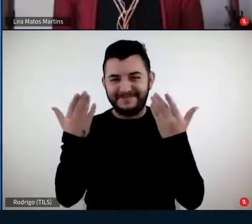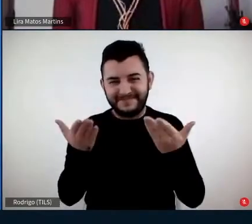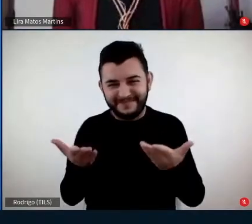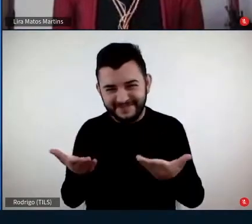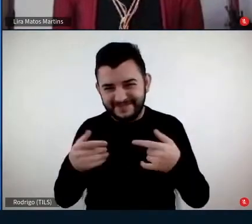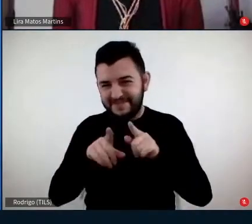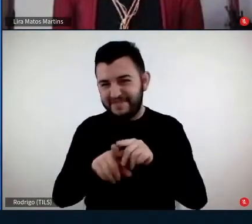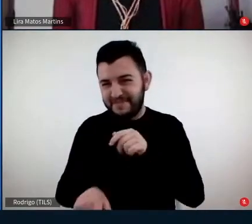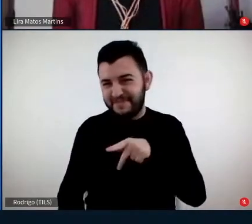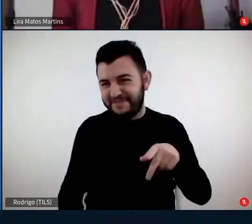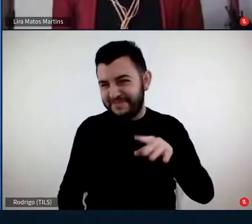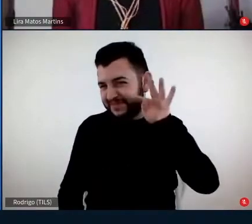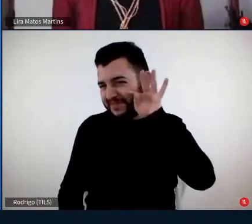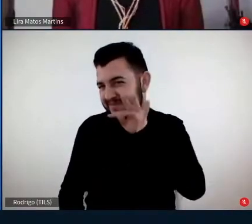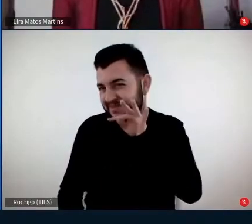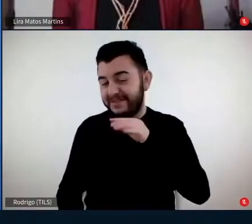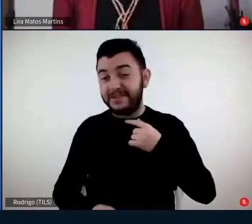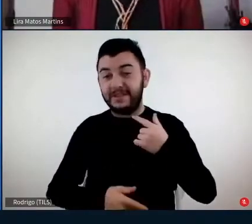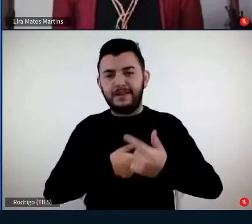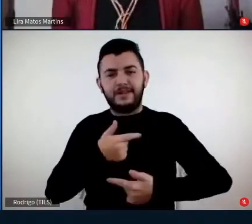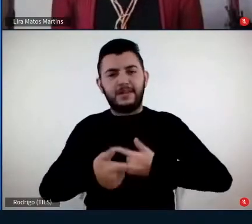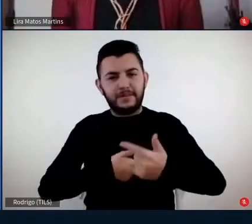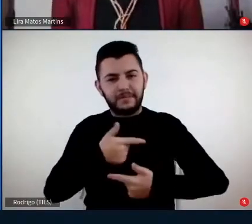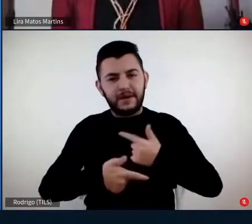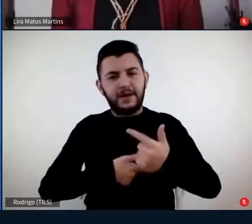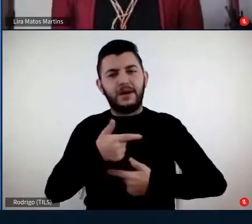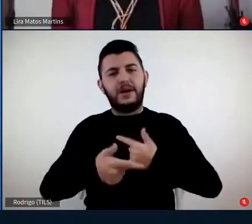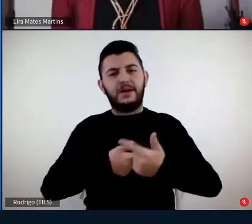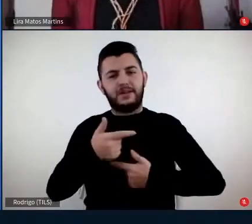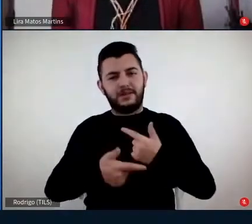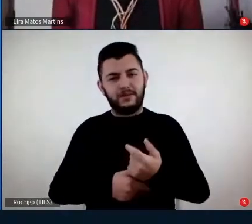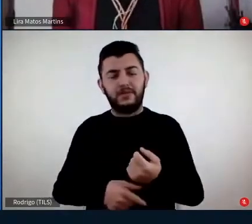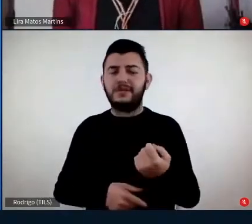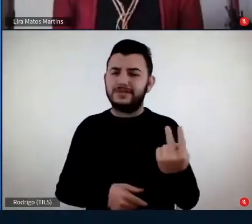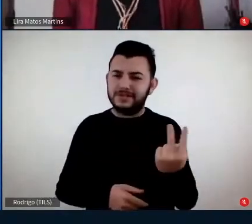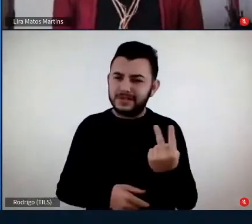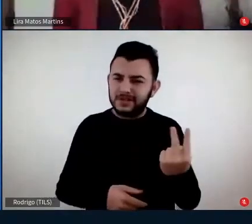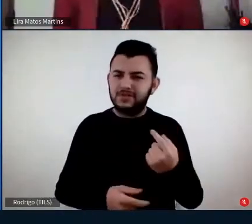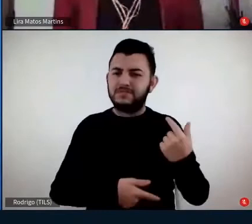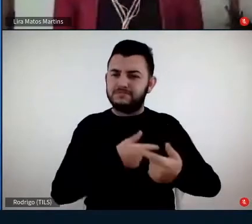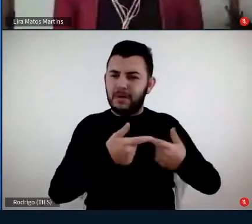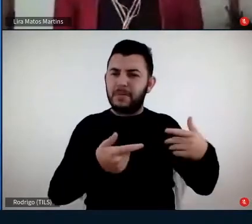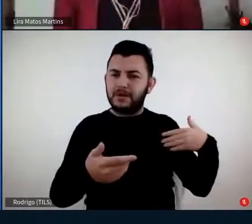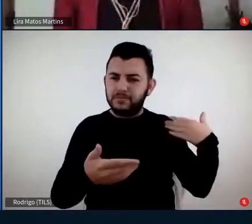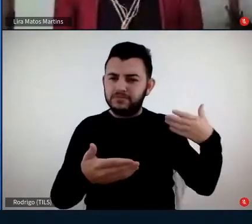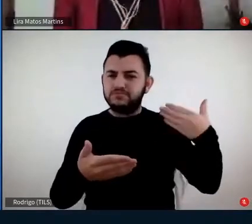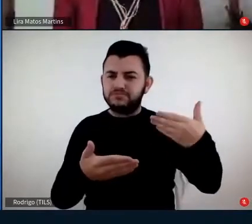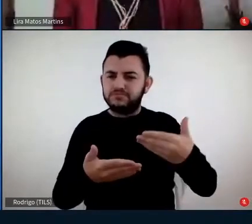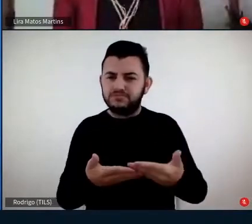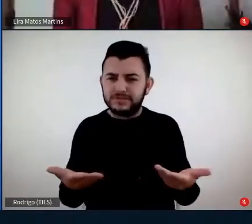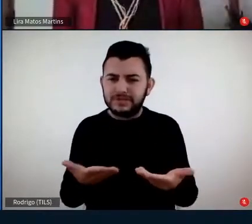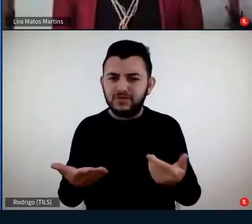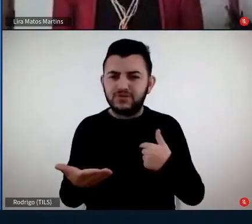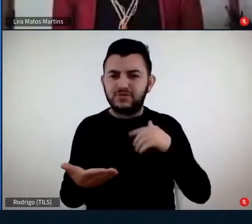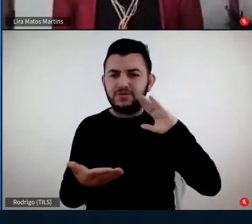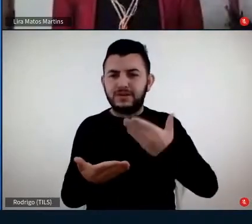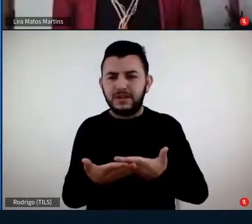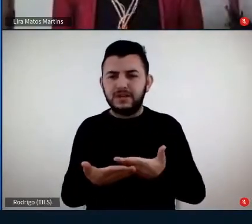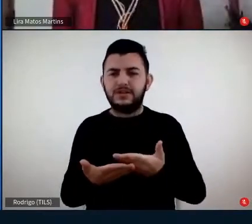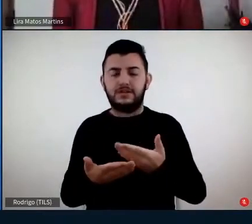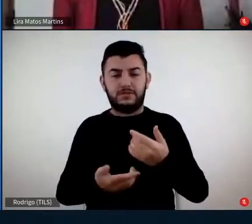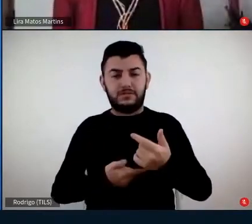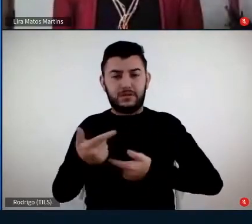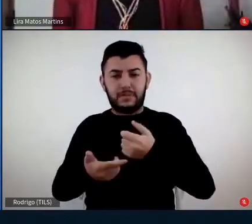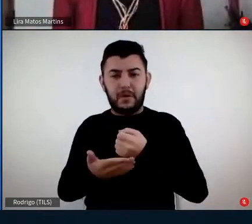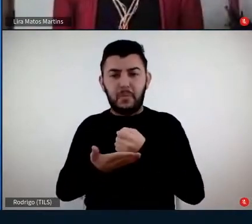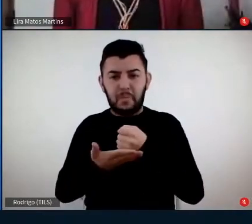trabalho, pela trajetória, né, de vocês. Acredito que o trabalho traz aí várias